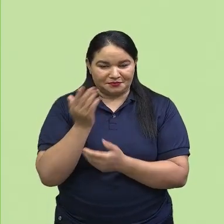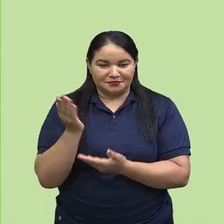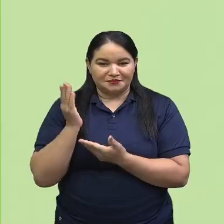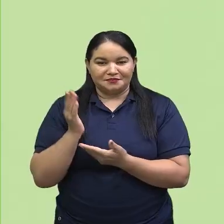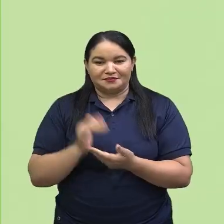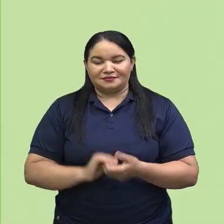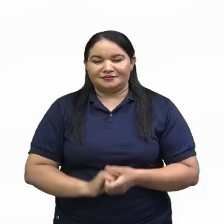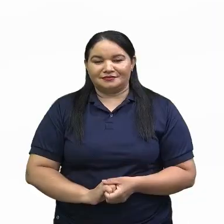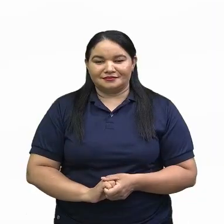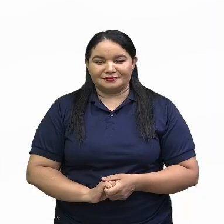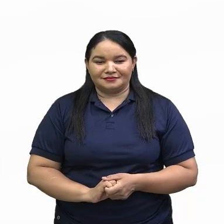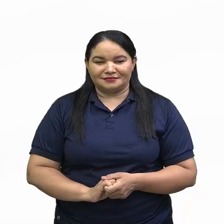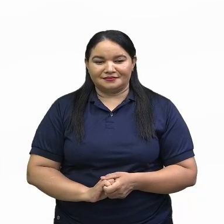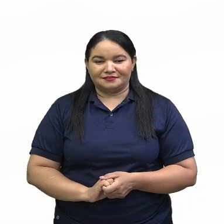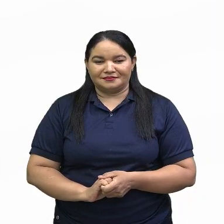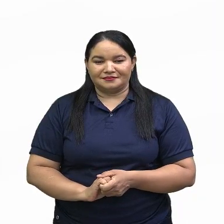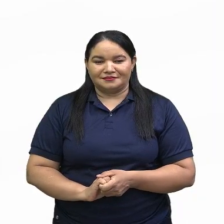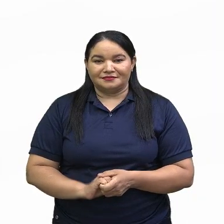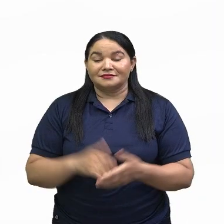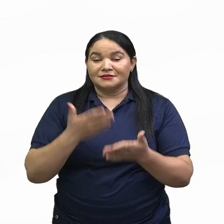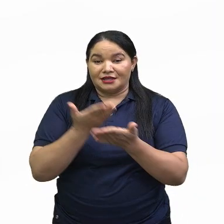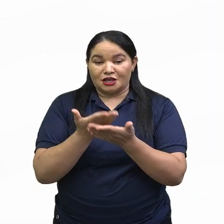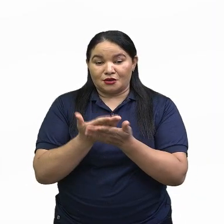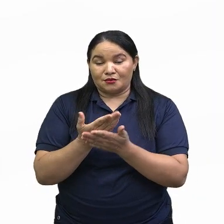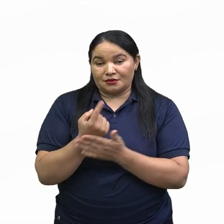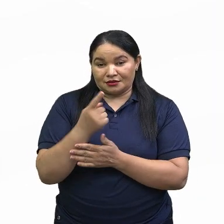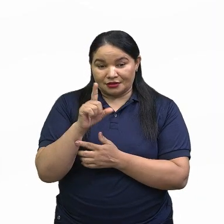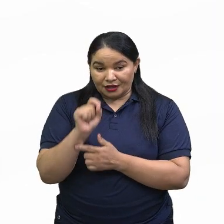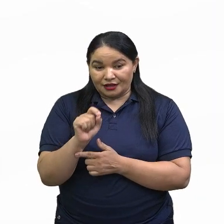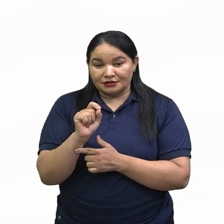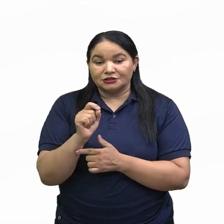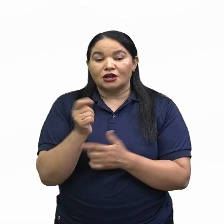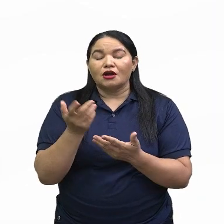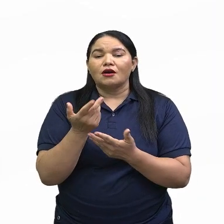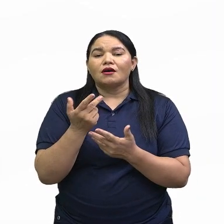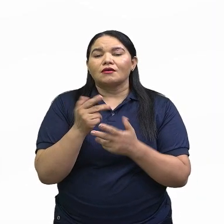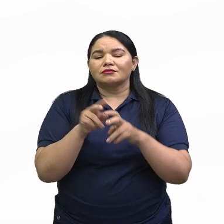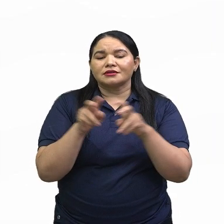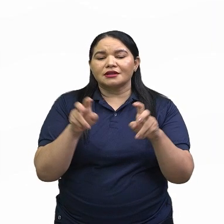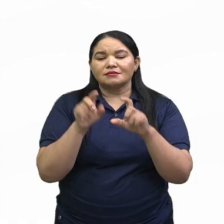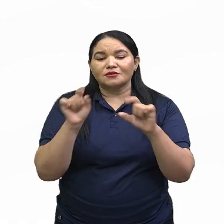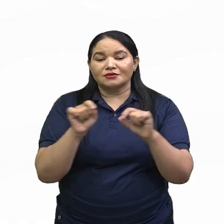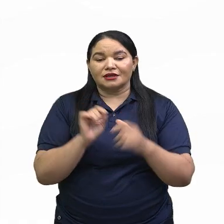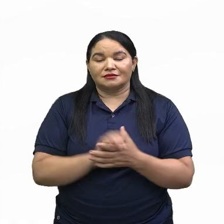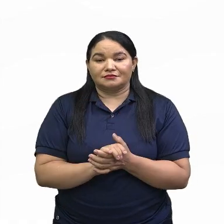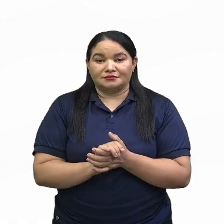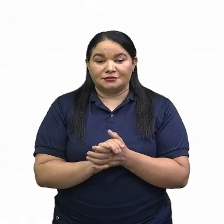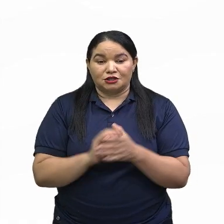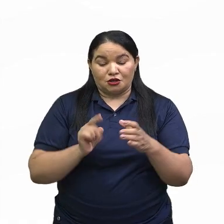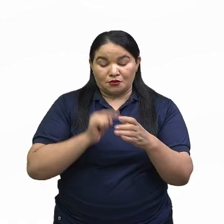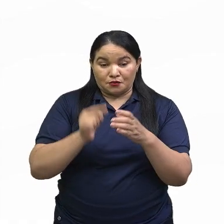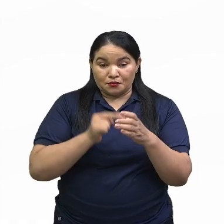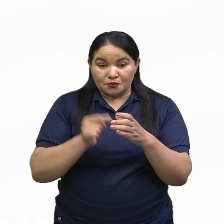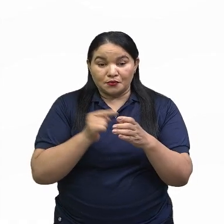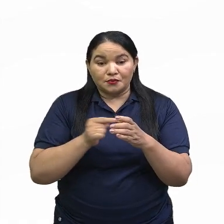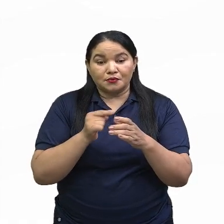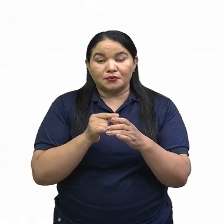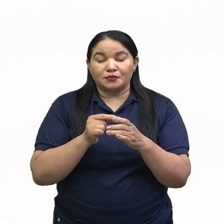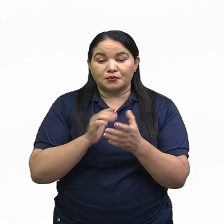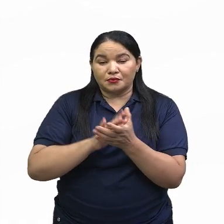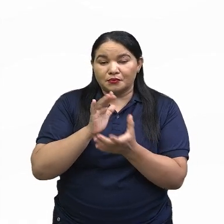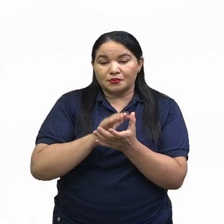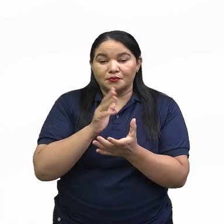juntos conferir? Olha lá, aula 10. Objeto de conhecimento, geração e